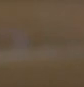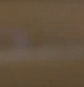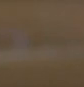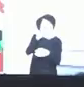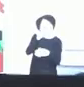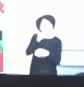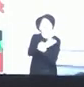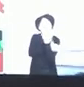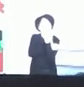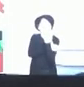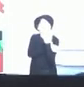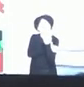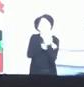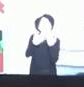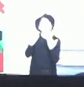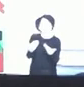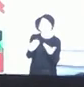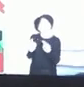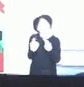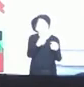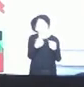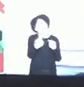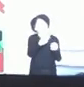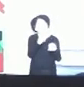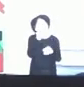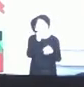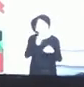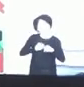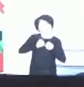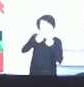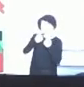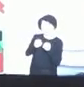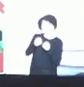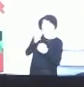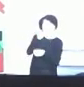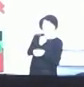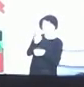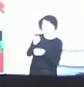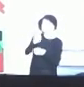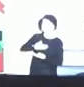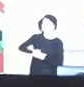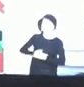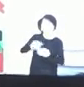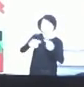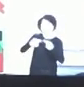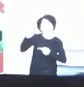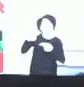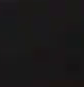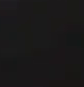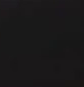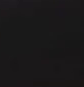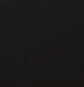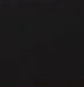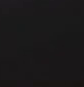10 anos. Atualmente, é mentora em grupos de estudo online, entre eles o Clube Antifeminista.